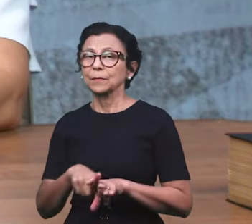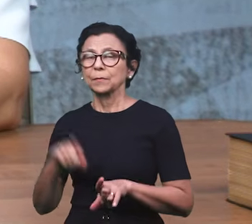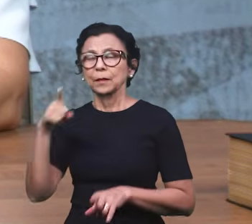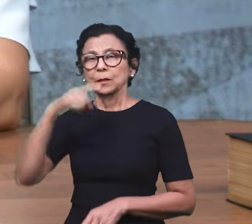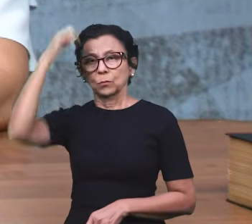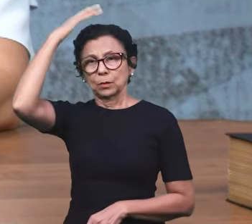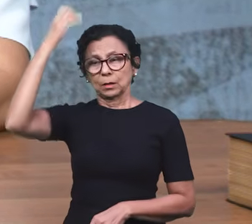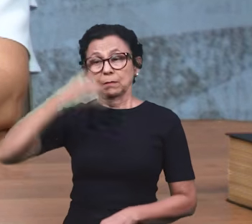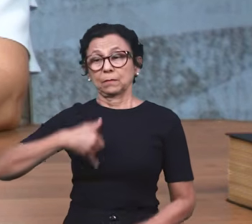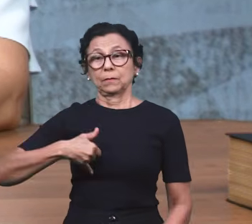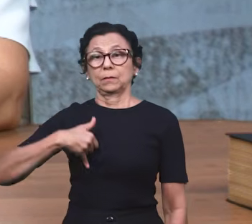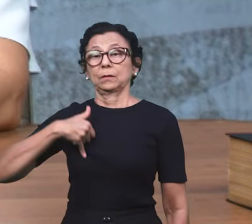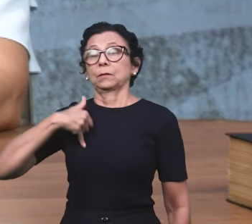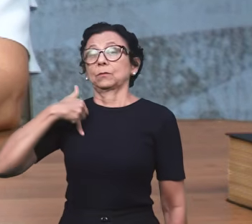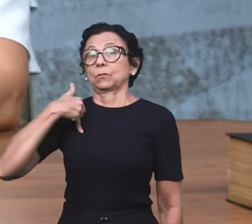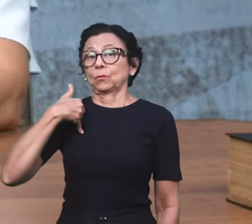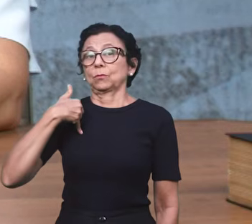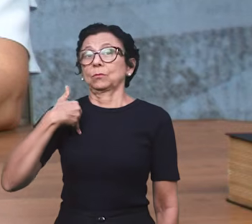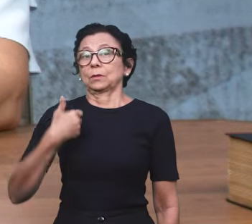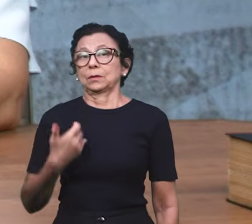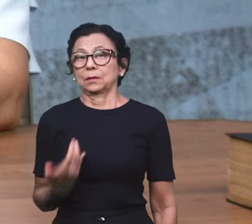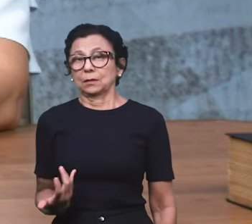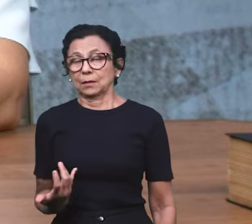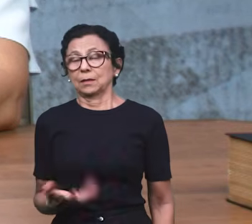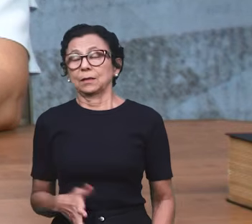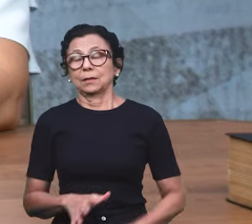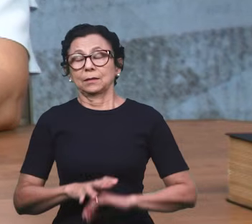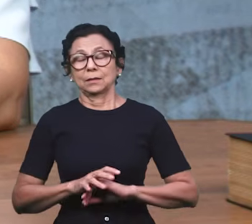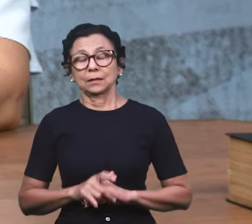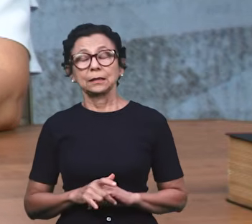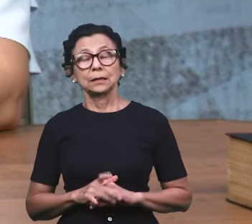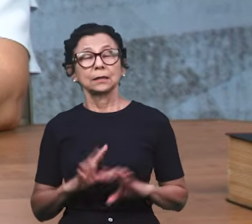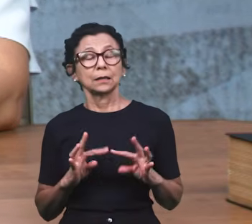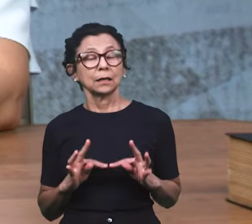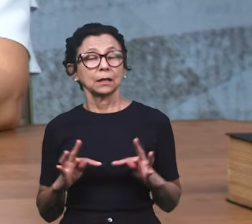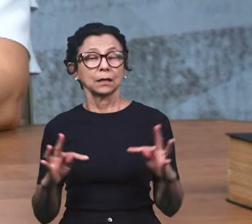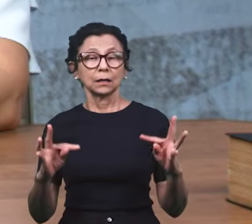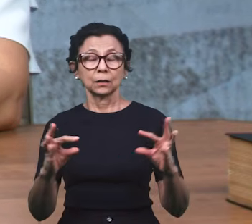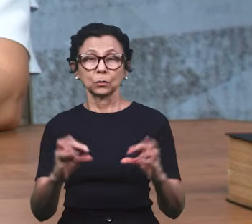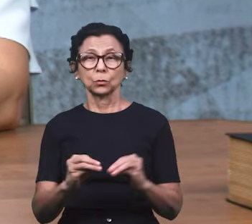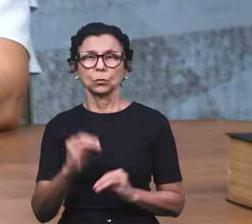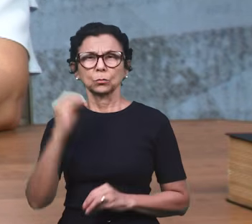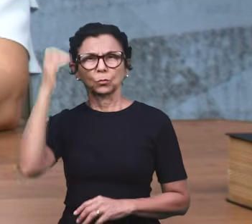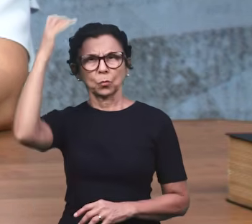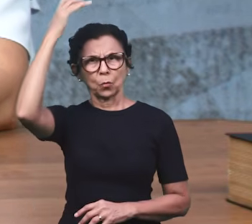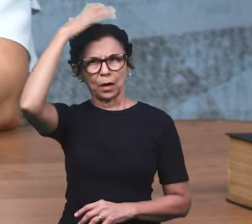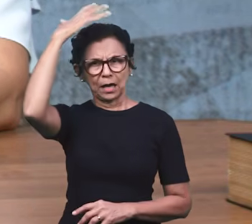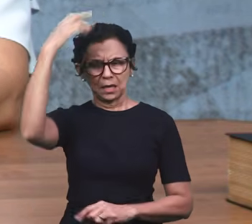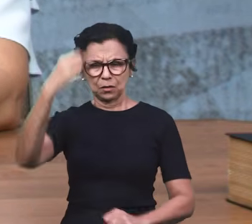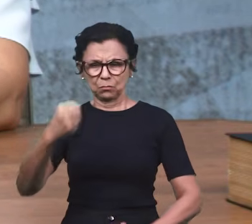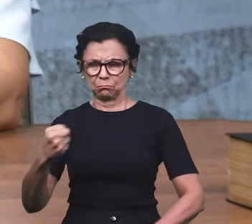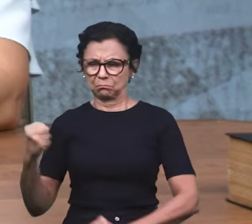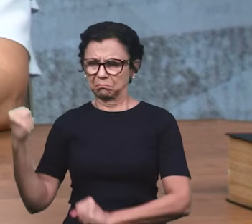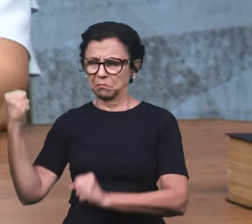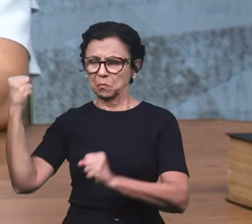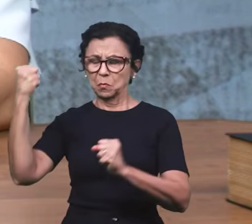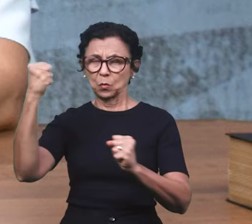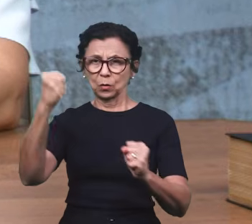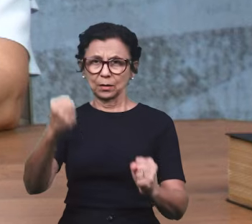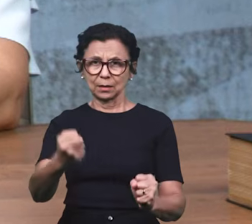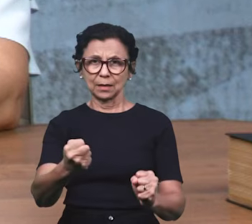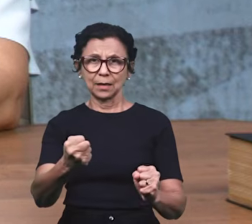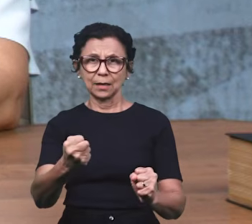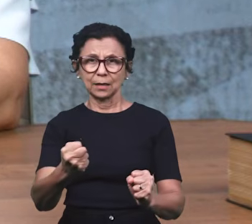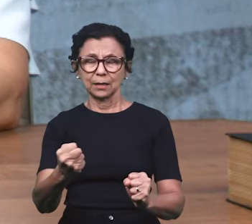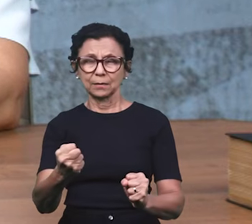Quanto ao mais dos sucessos de Onri, ao que fez e ao seu poder que manifestou, porventura